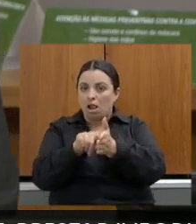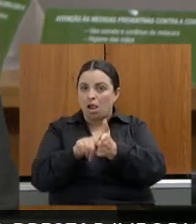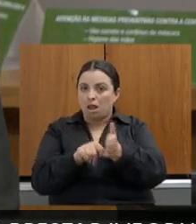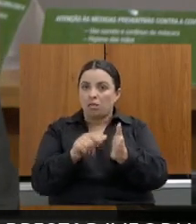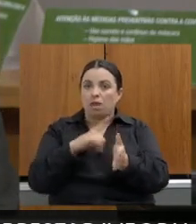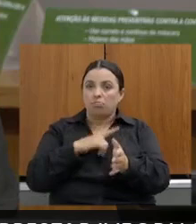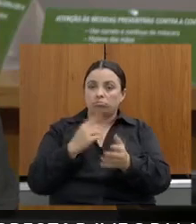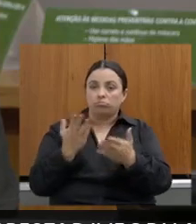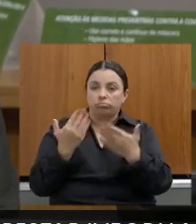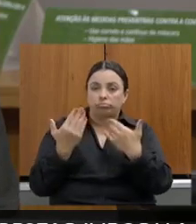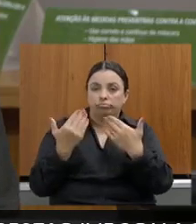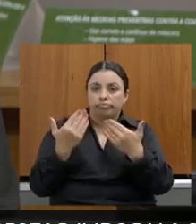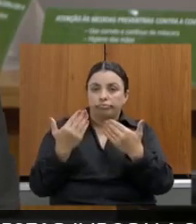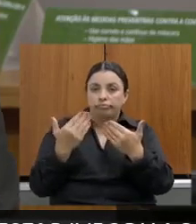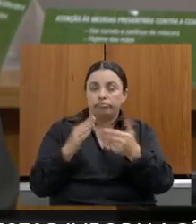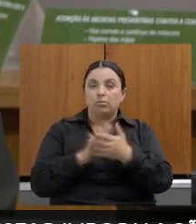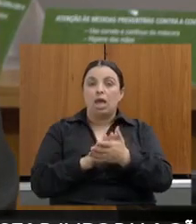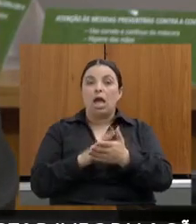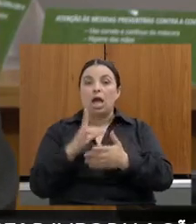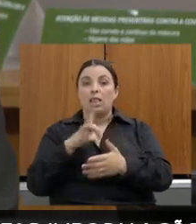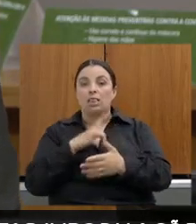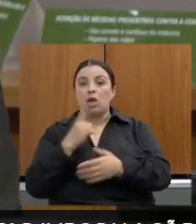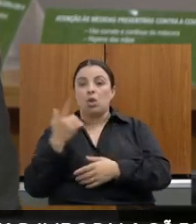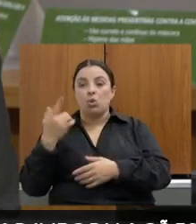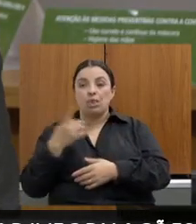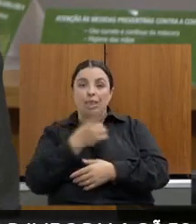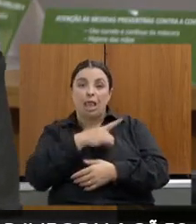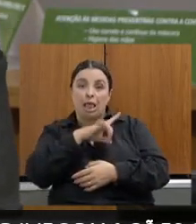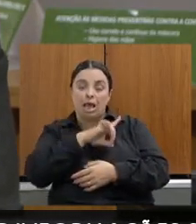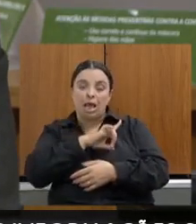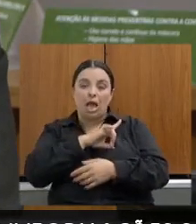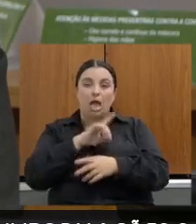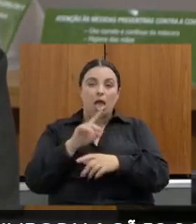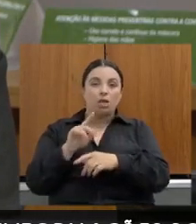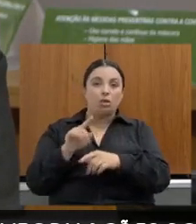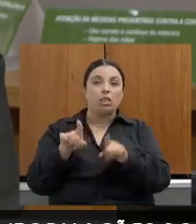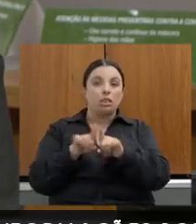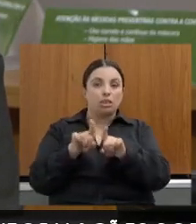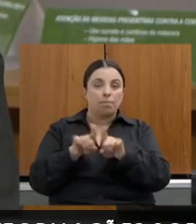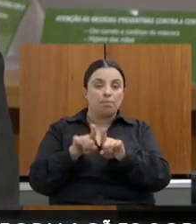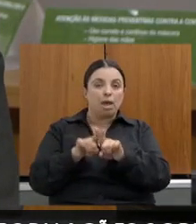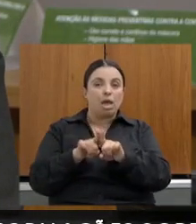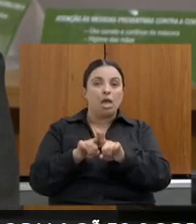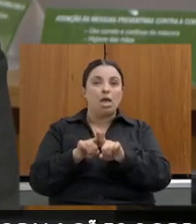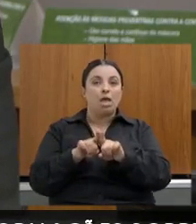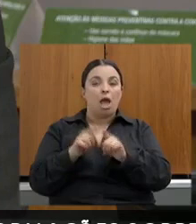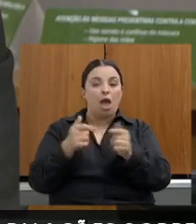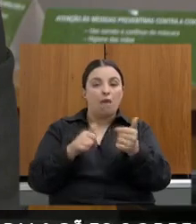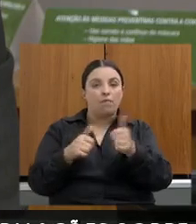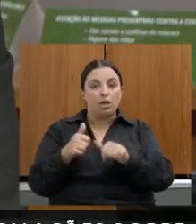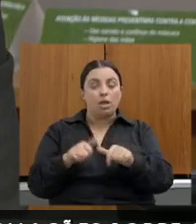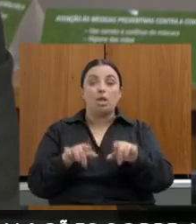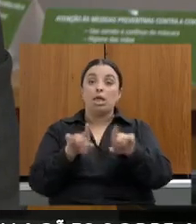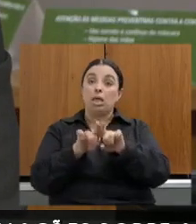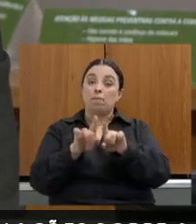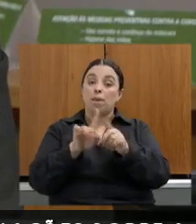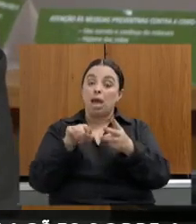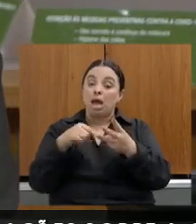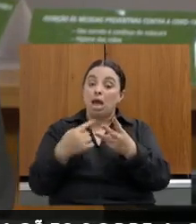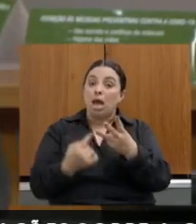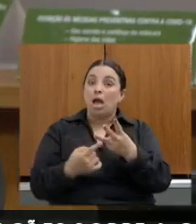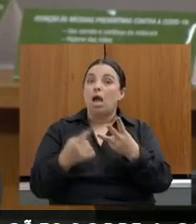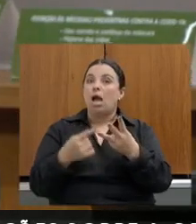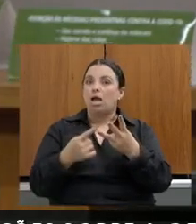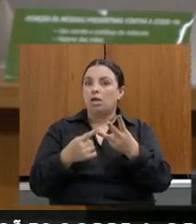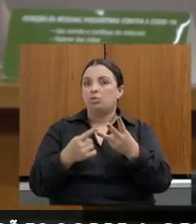conversa com o delegado na outra pronta e ao mesmo tempo né com os colegas policiais militares